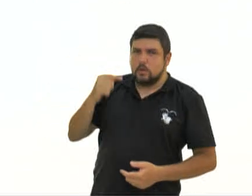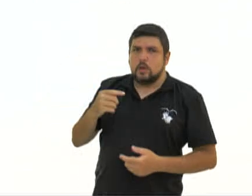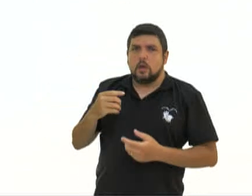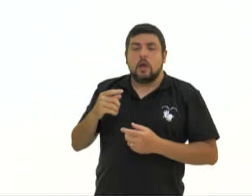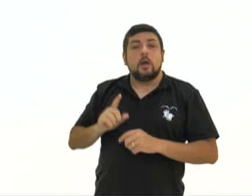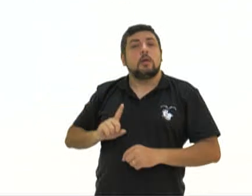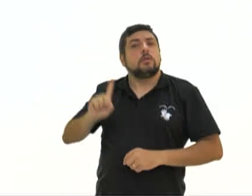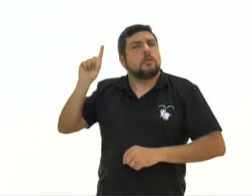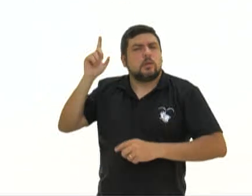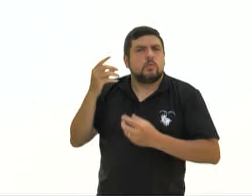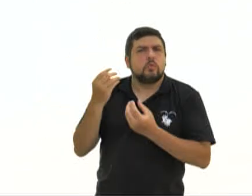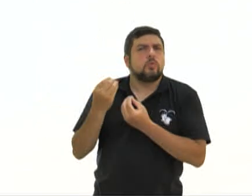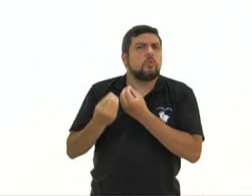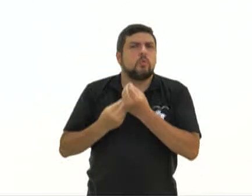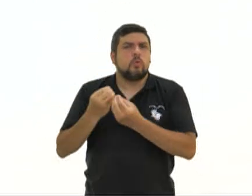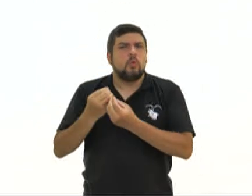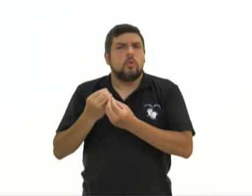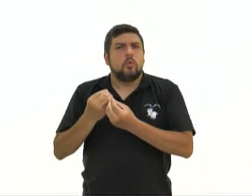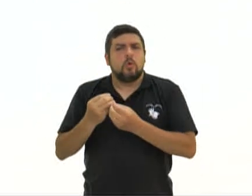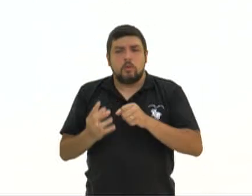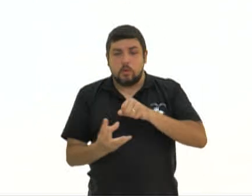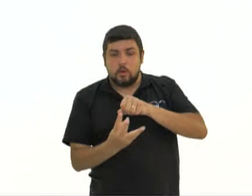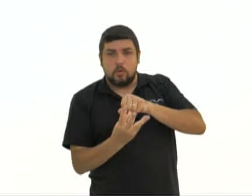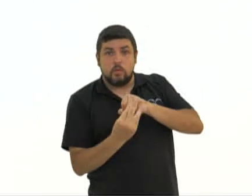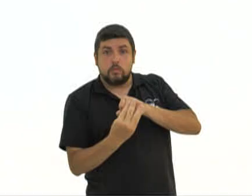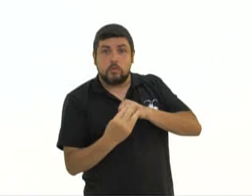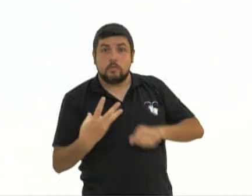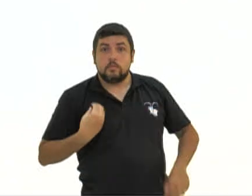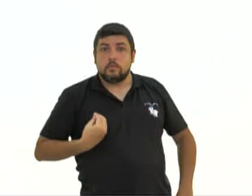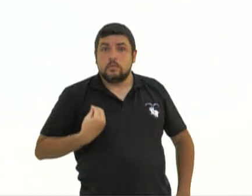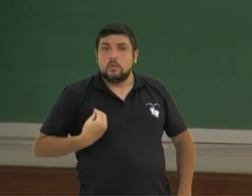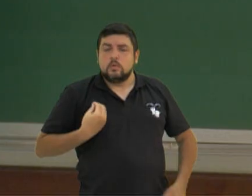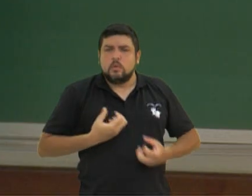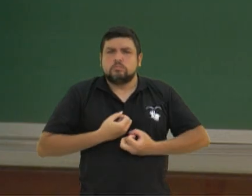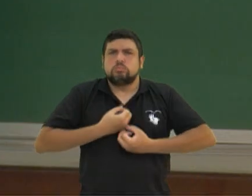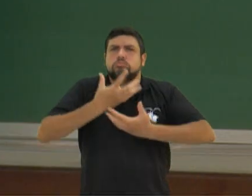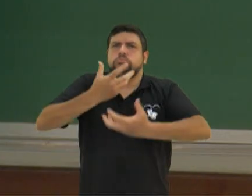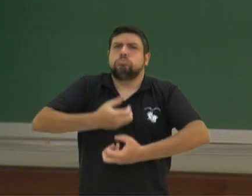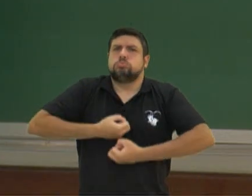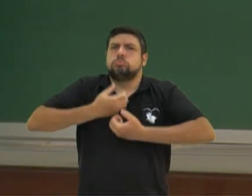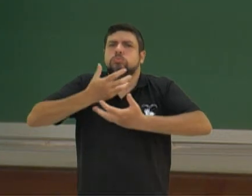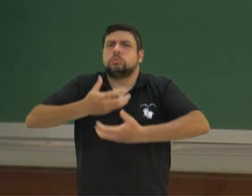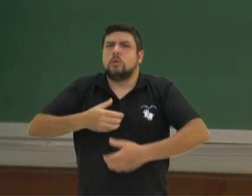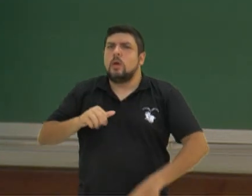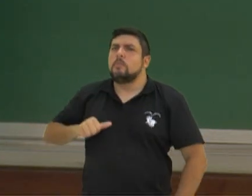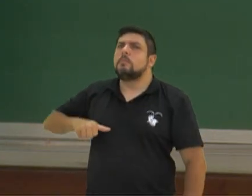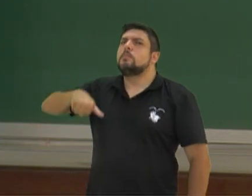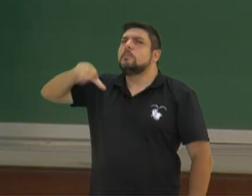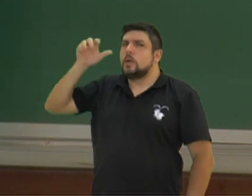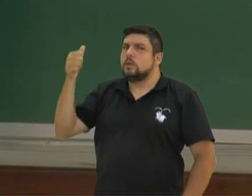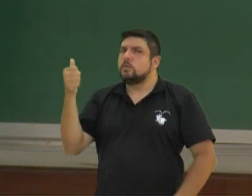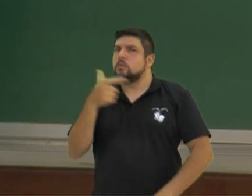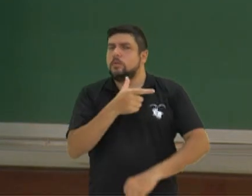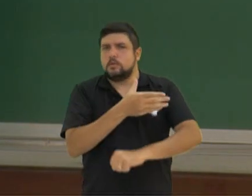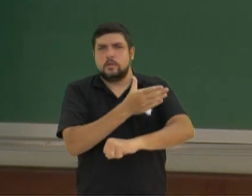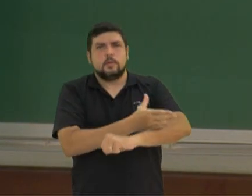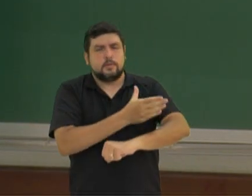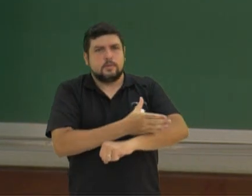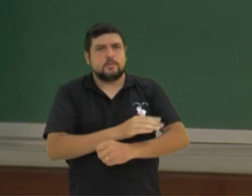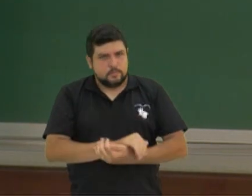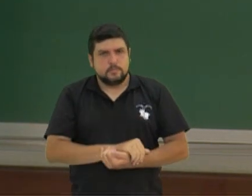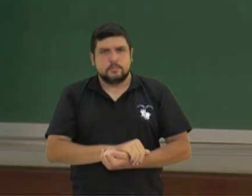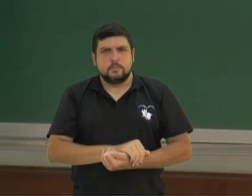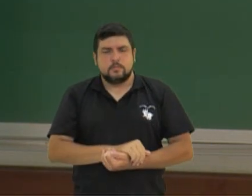seu conhecimento mais amplo de vida, né, do que as pessoas durante a Idade Média. Se vocês